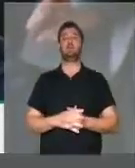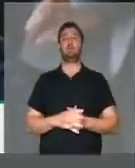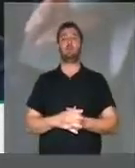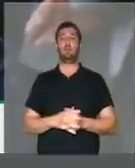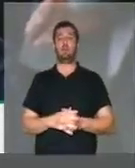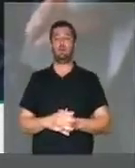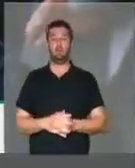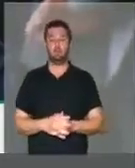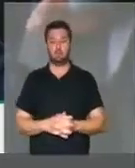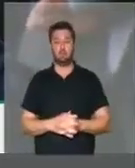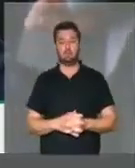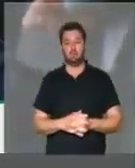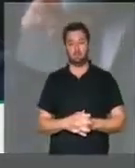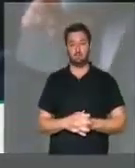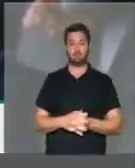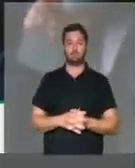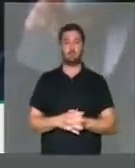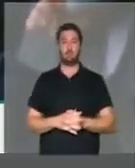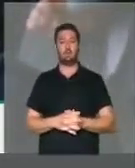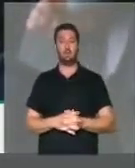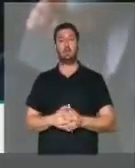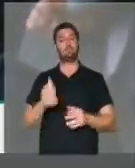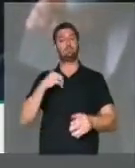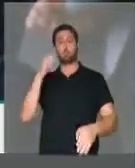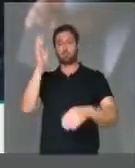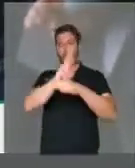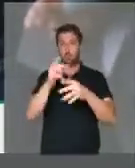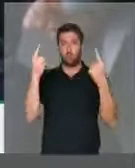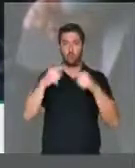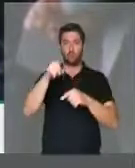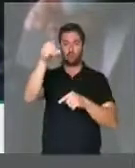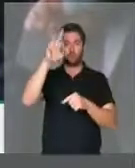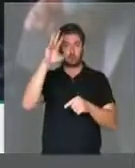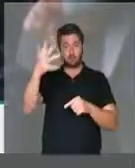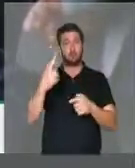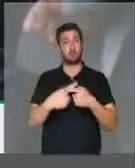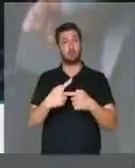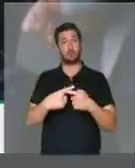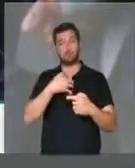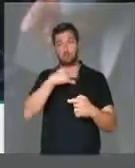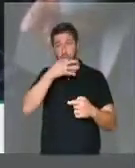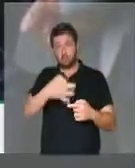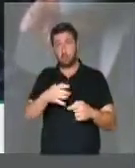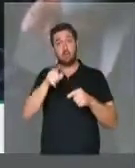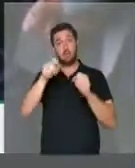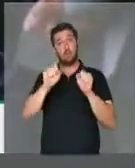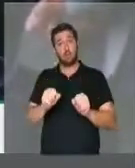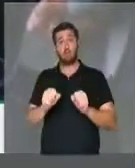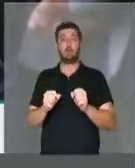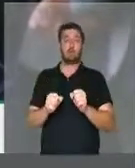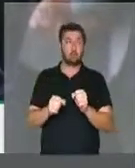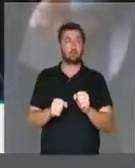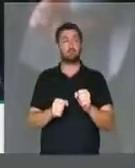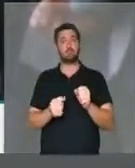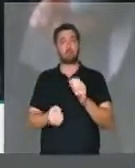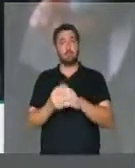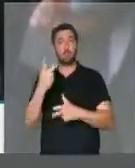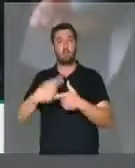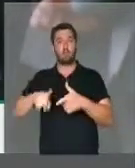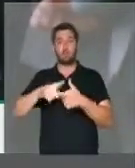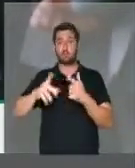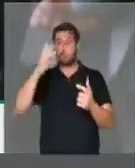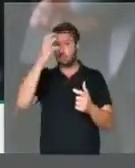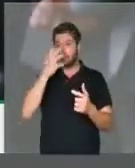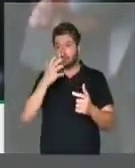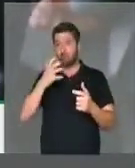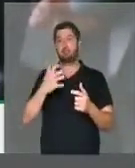que fazemos recorrer da decisão de vossa excelência porque eu acho que isso pode criar uma situação é